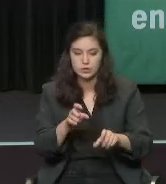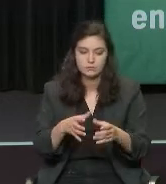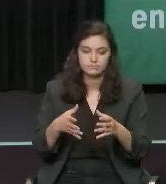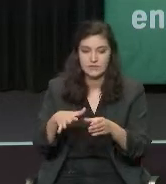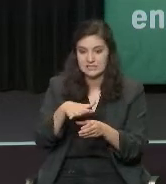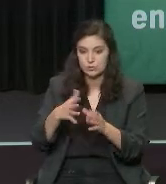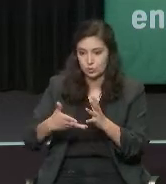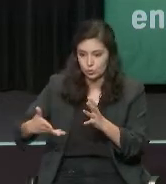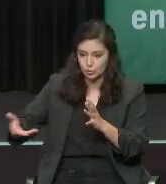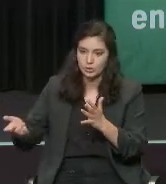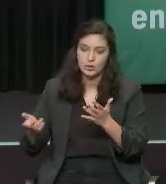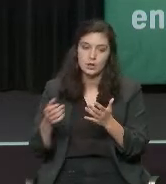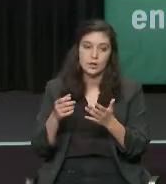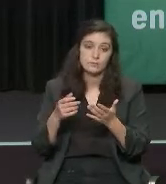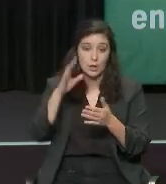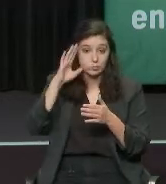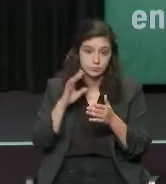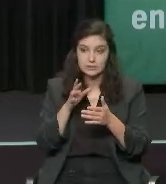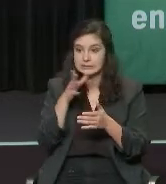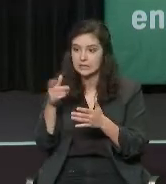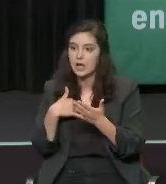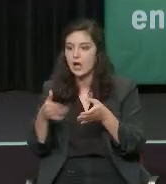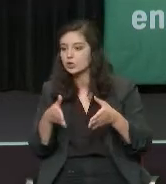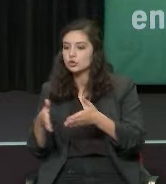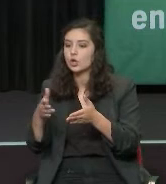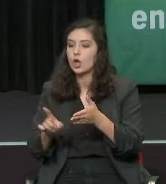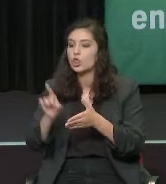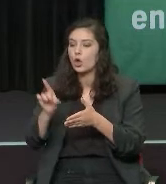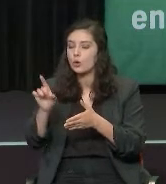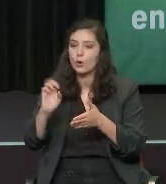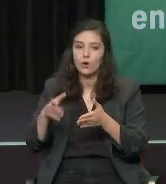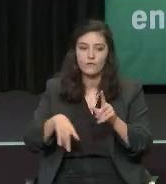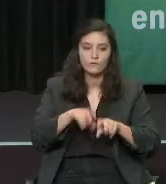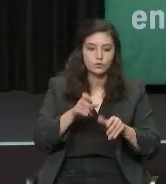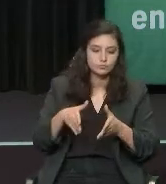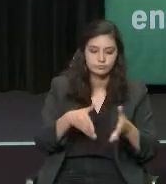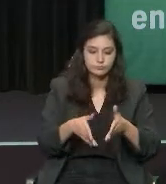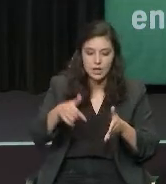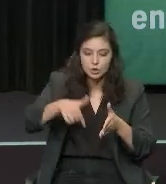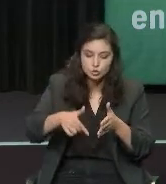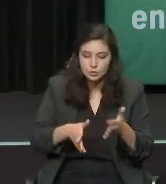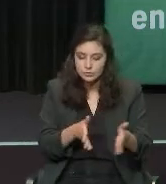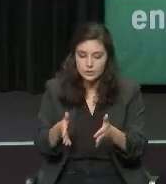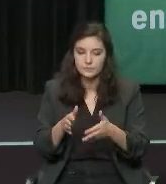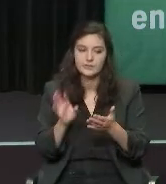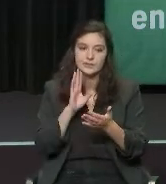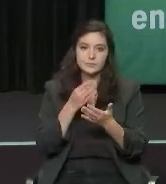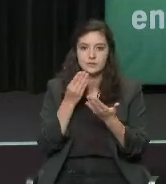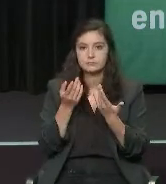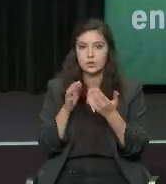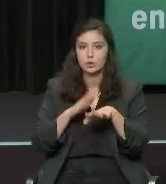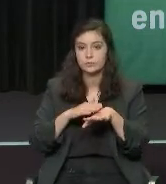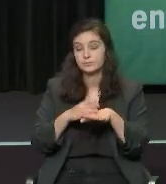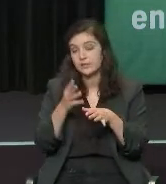possam dizer às pessoas, olha, foge pela estrada que vai para o norte ou foge pela estrada que vai para o sul. Isso às vezes faz a diferença, como tragicamente as